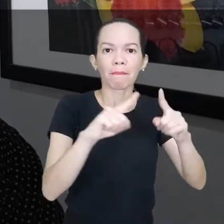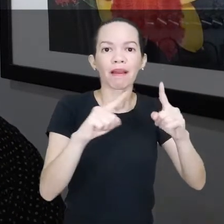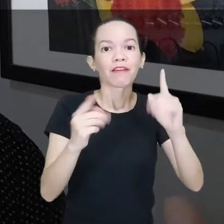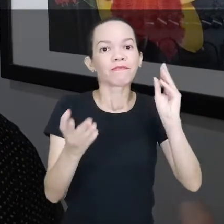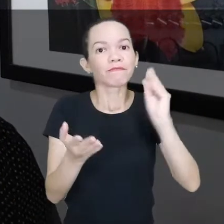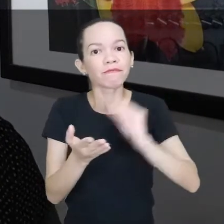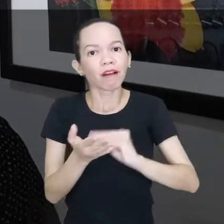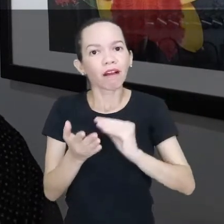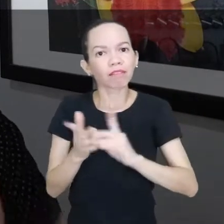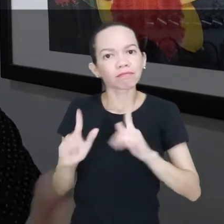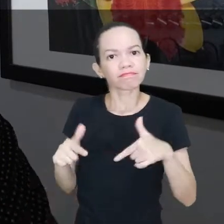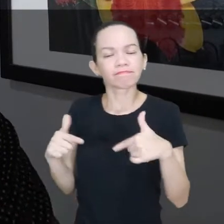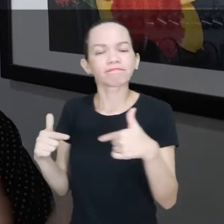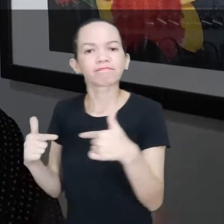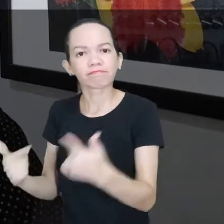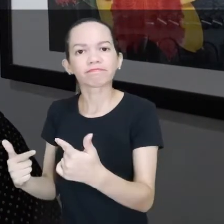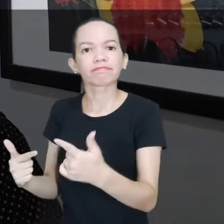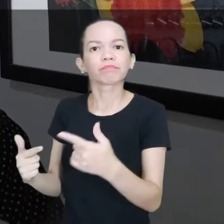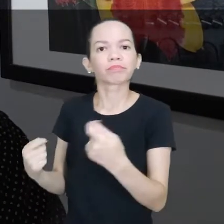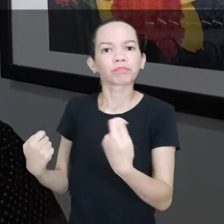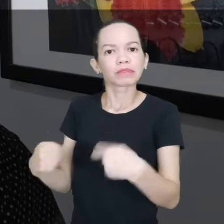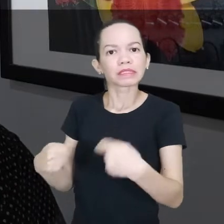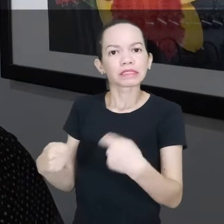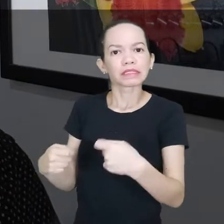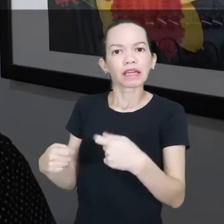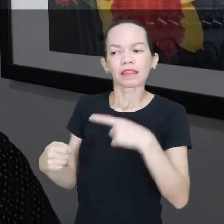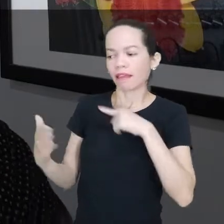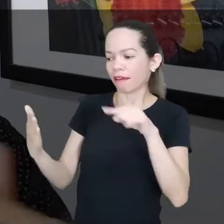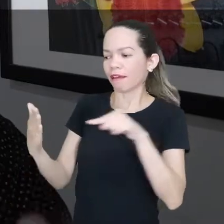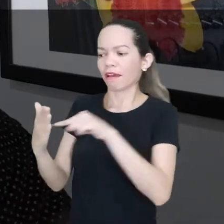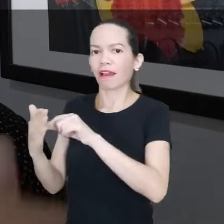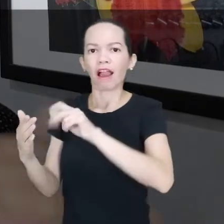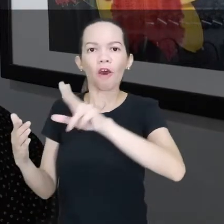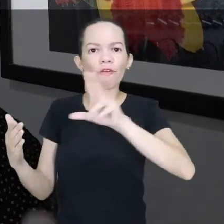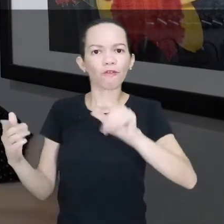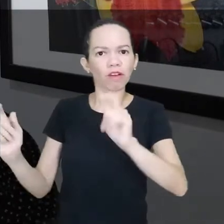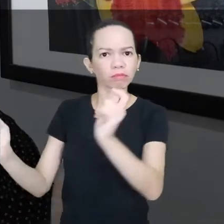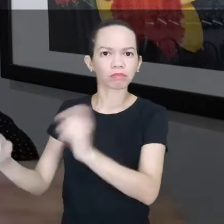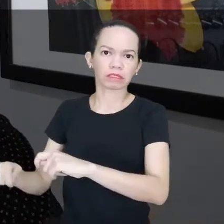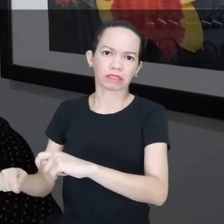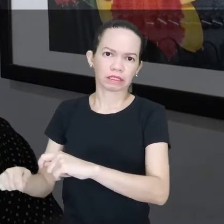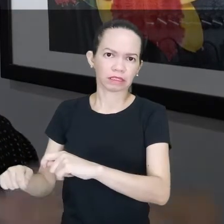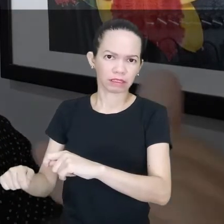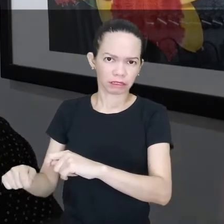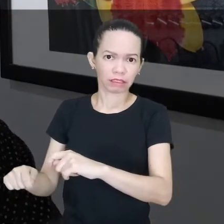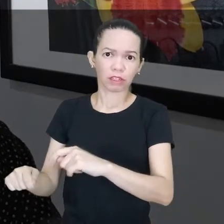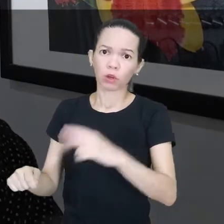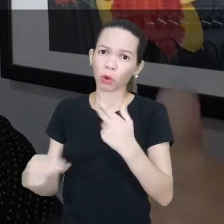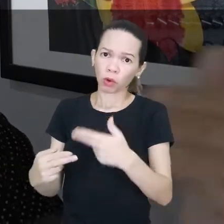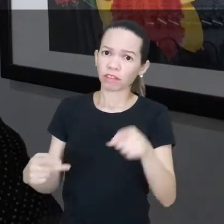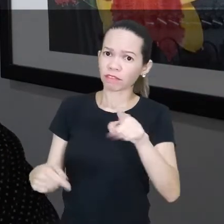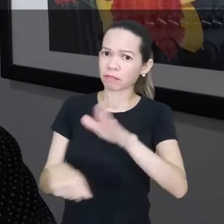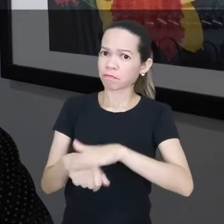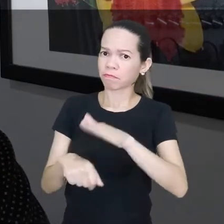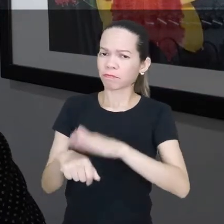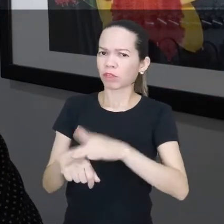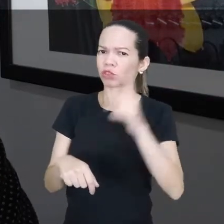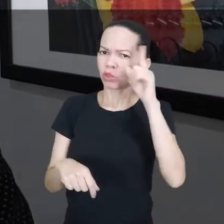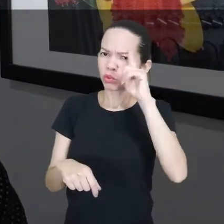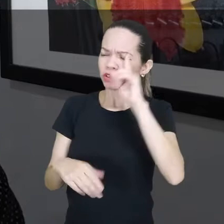em alvos possíveis dia após dia, ou seja, coisas que você vai estabelecendo dia após